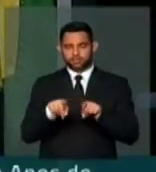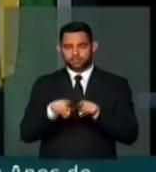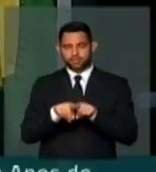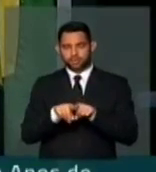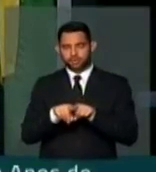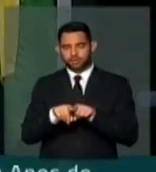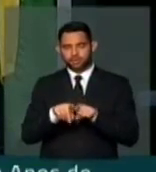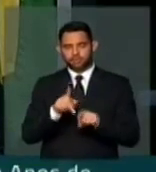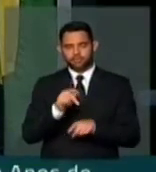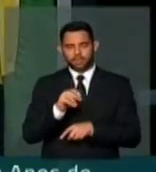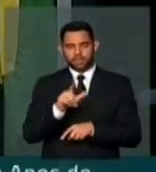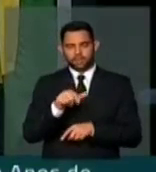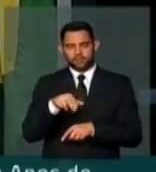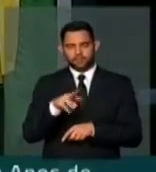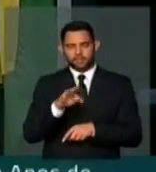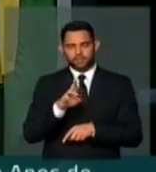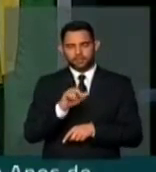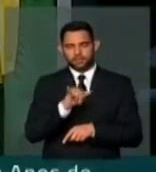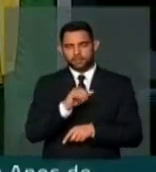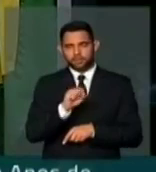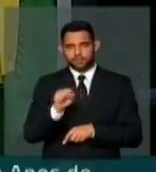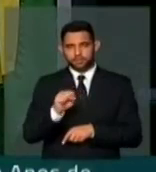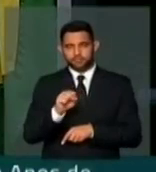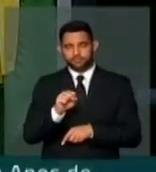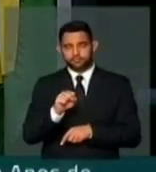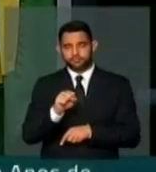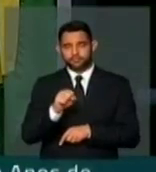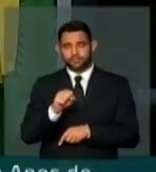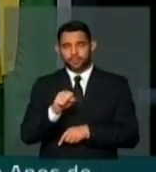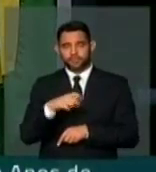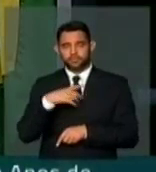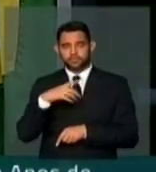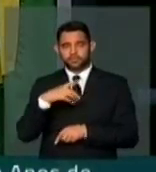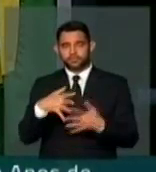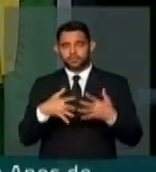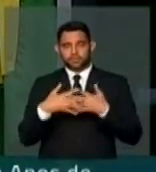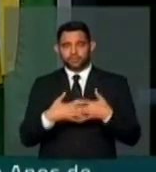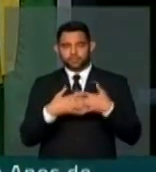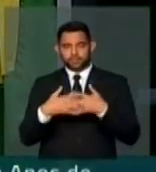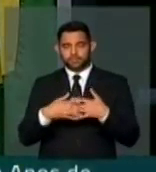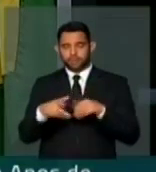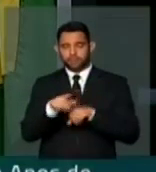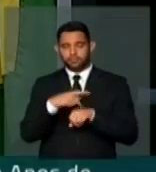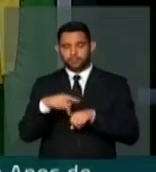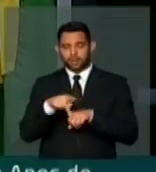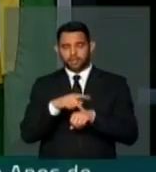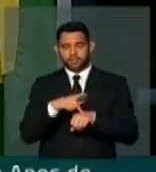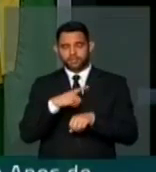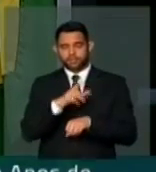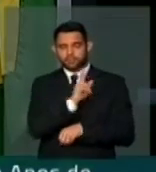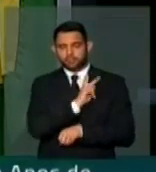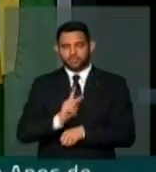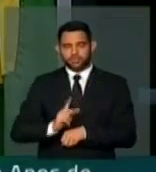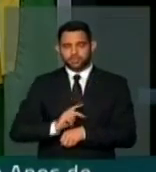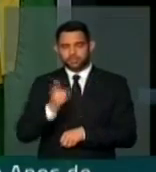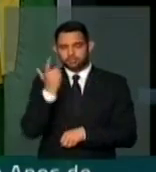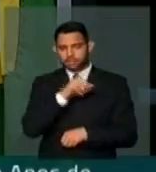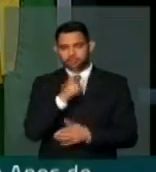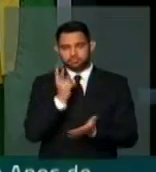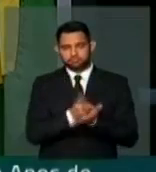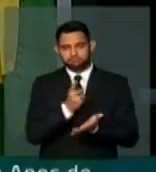é parlamentarista. Os Estados Unidos são o único país que tem um presidencialismo que deu